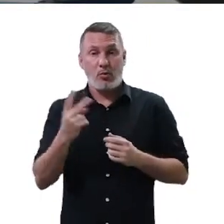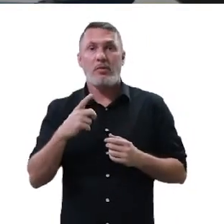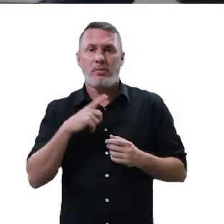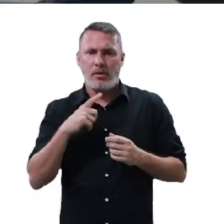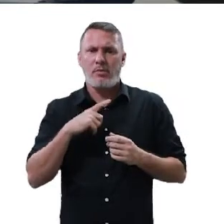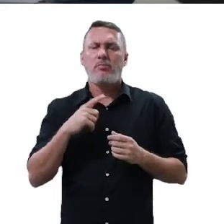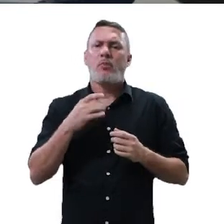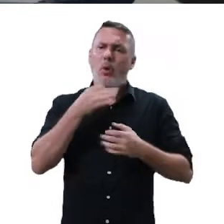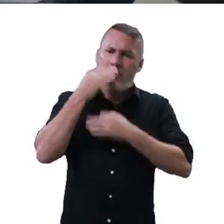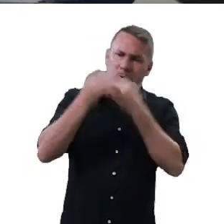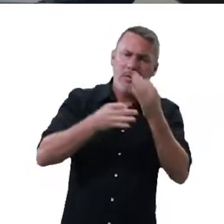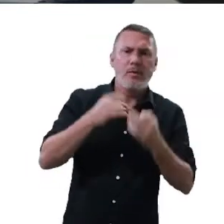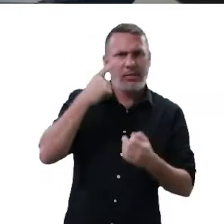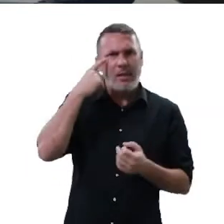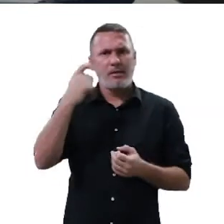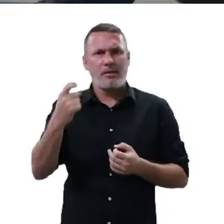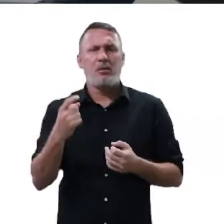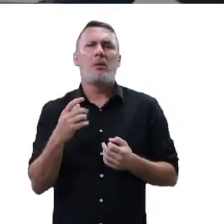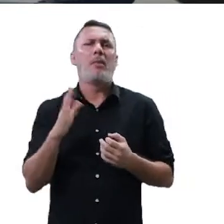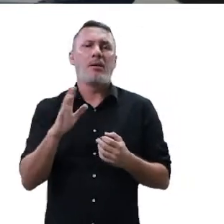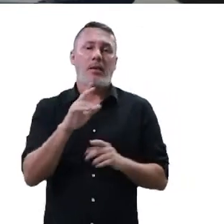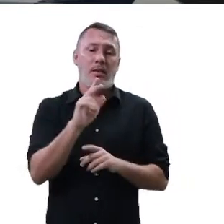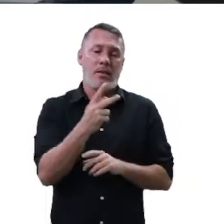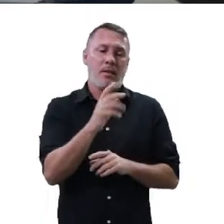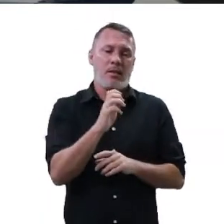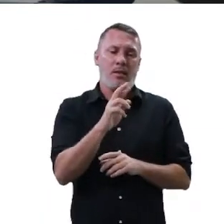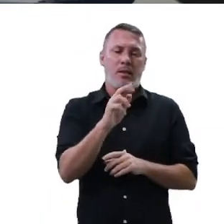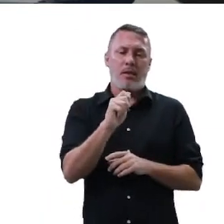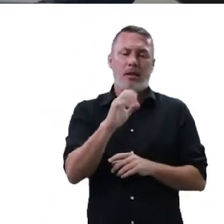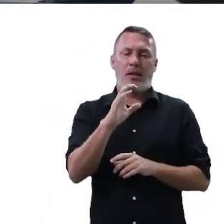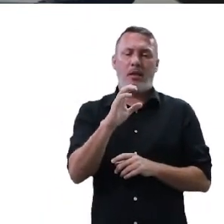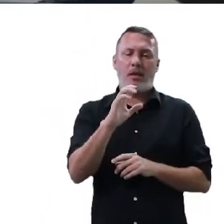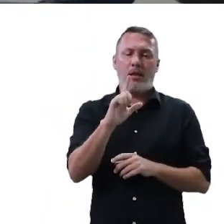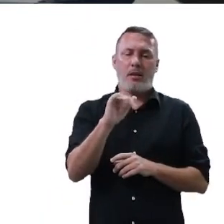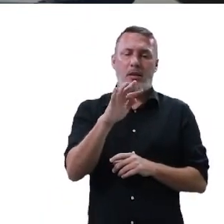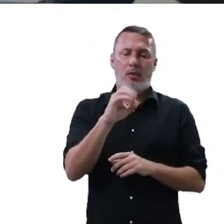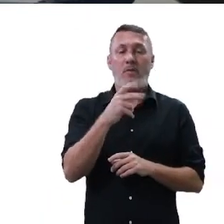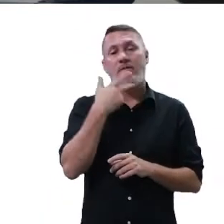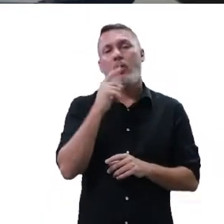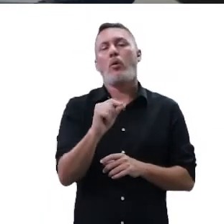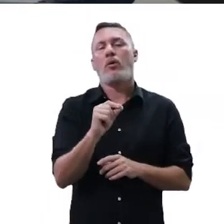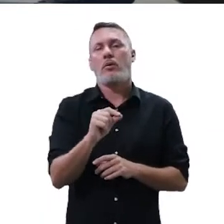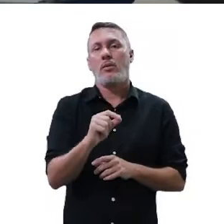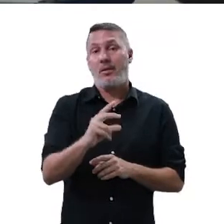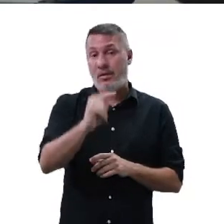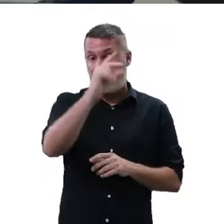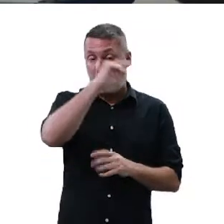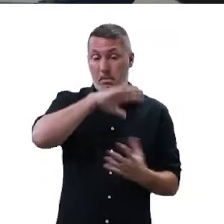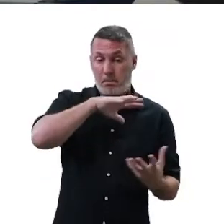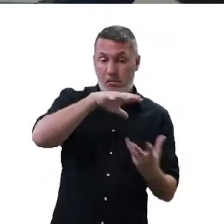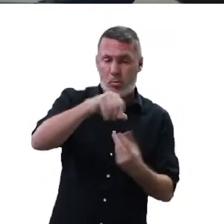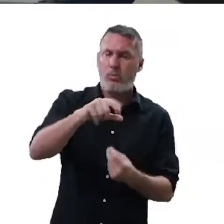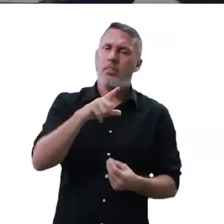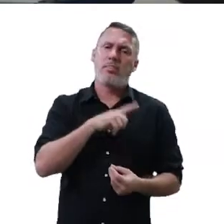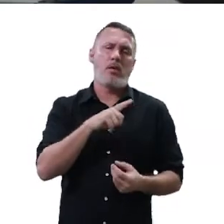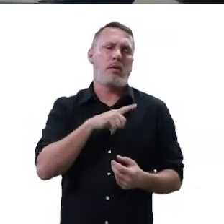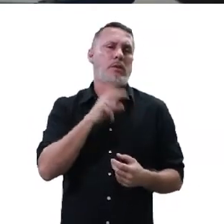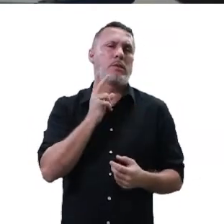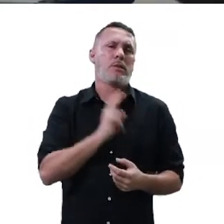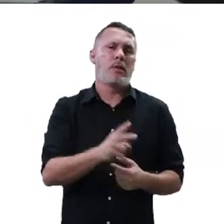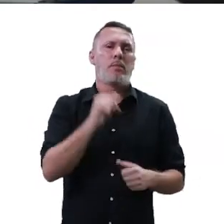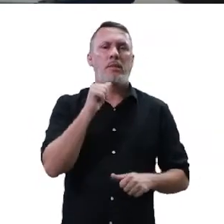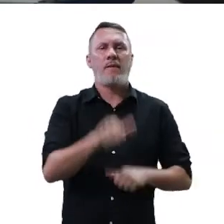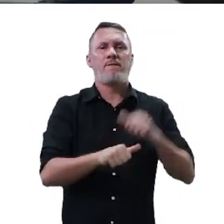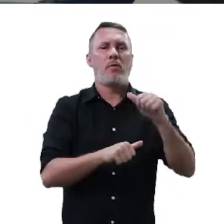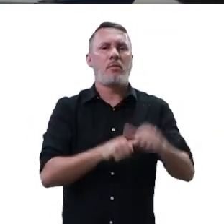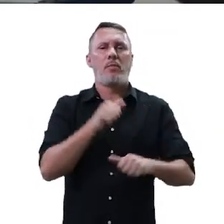e o Parmênides fizeram uma disputa interessante. O que o Heráclito dizia lá? Vamos lembrar? Que o mundo estava num processo